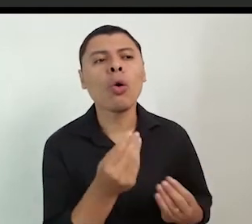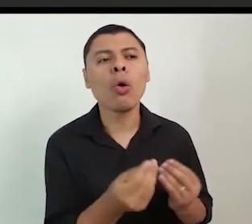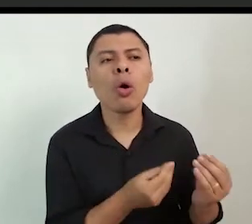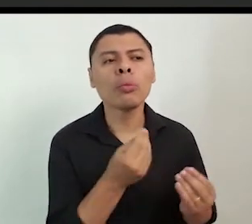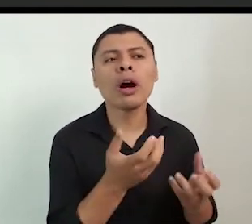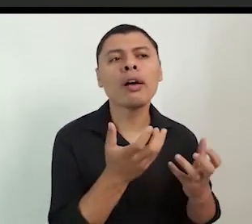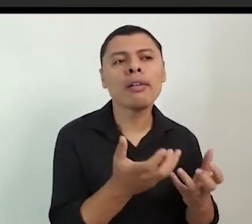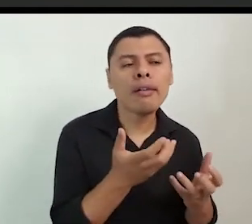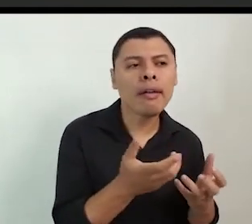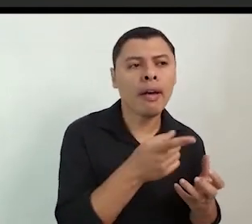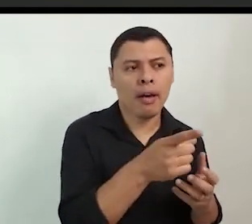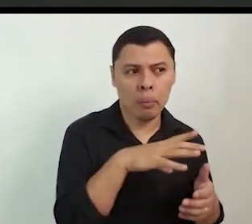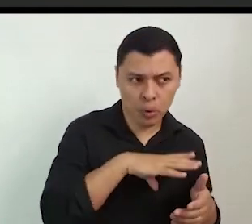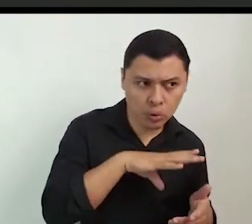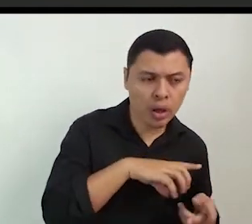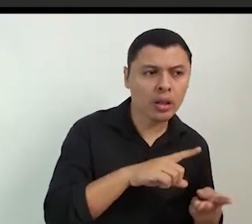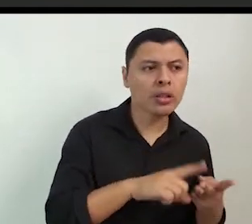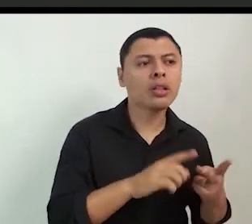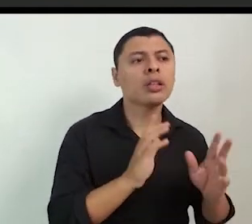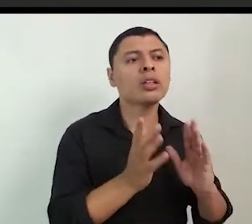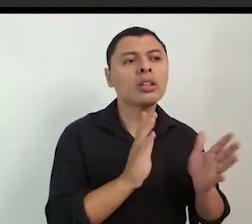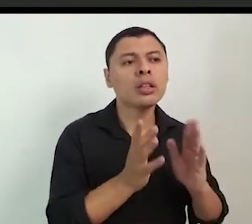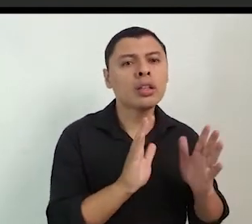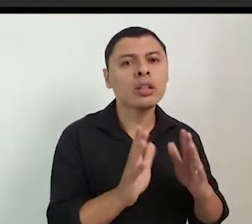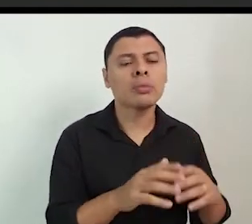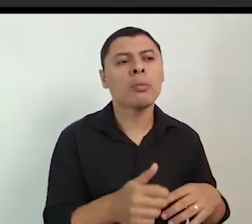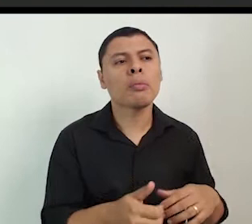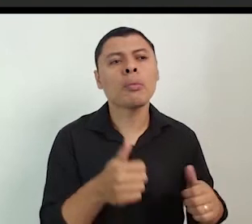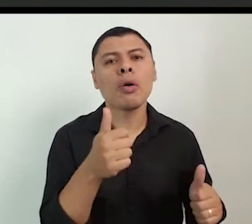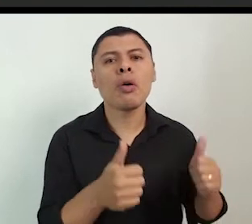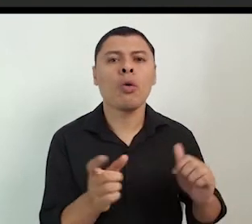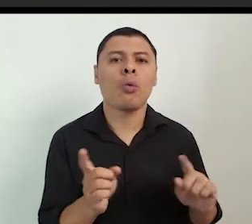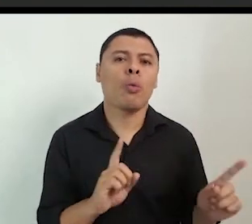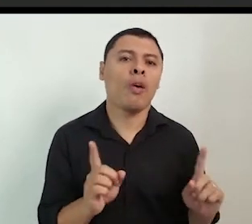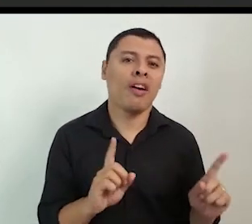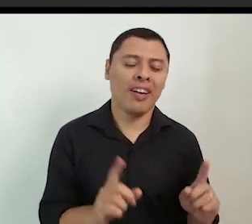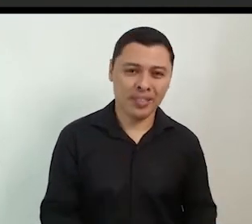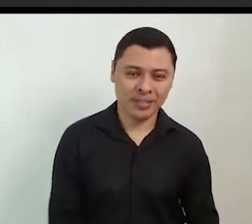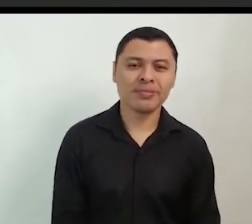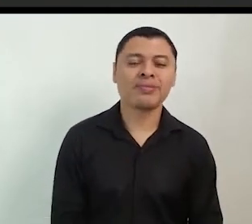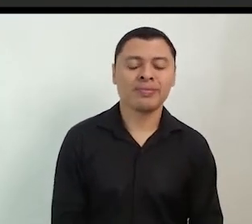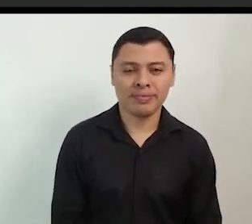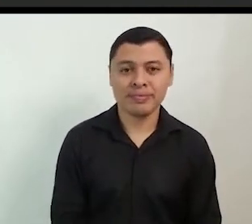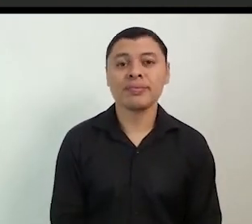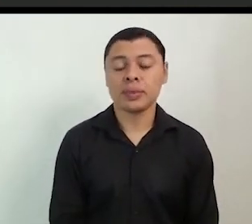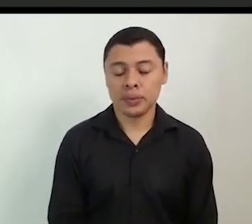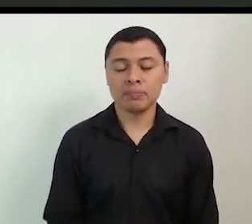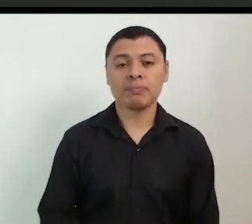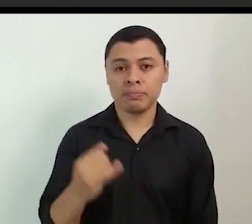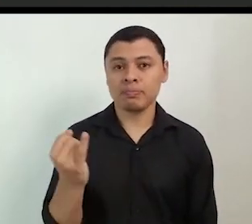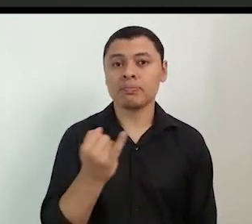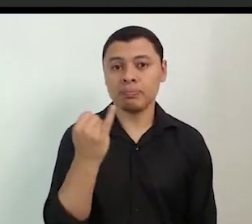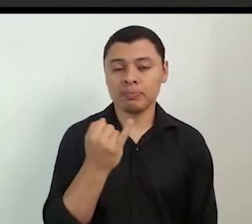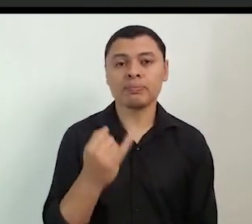ser avaliada, qual é o melhor mecanismo para avaliá-la. Então, isso é muito